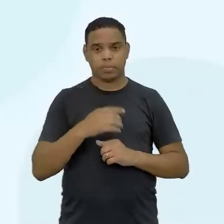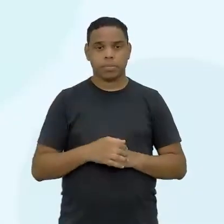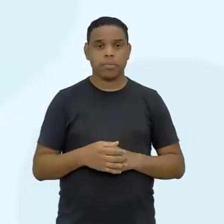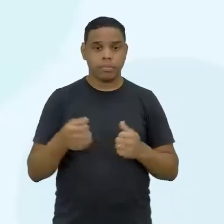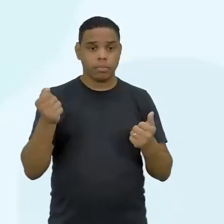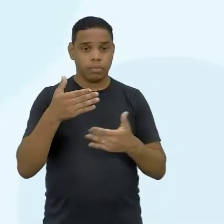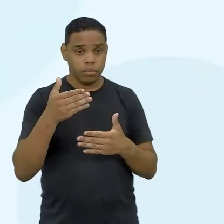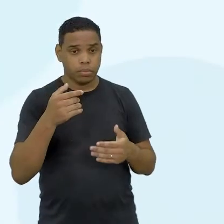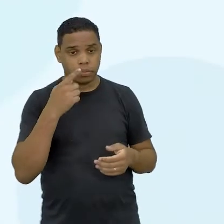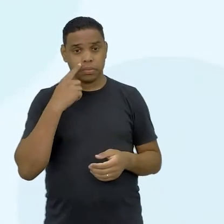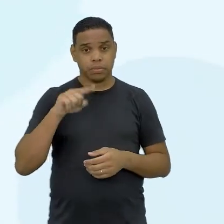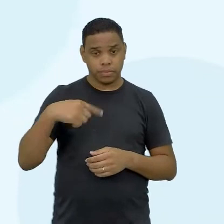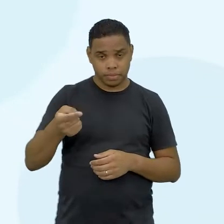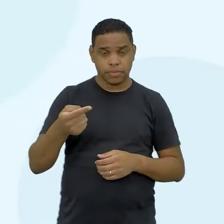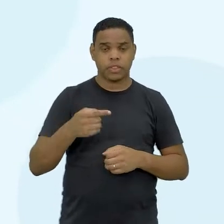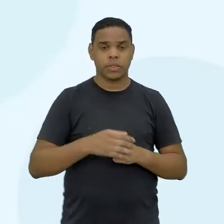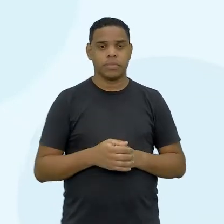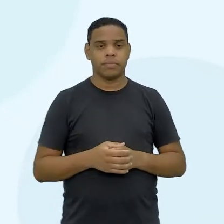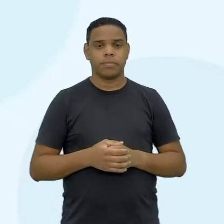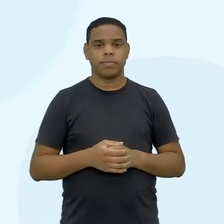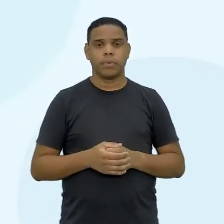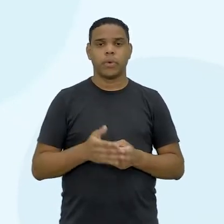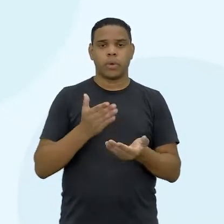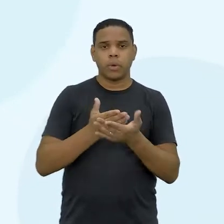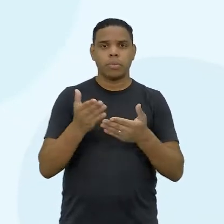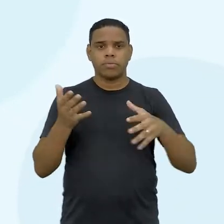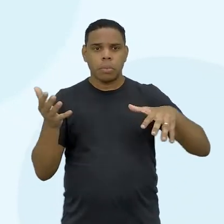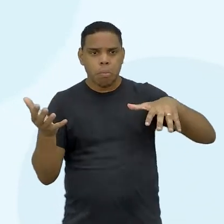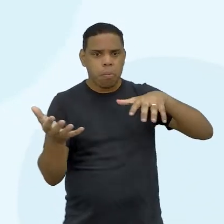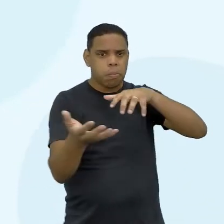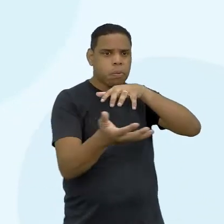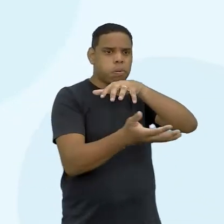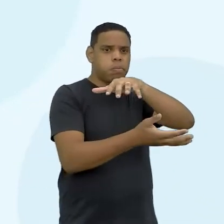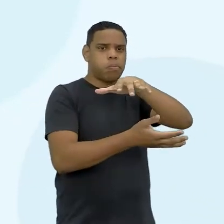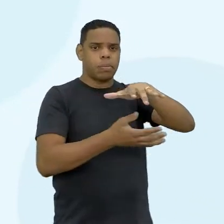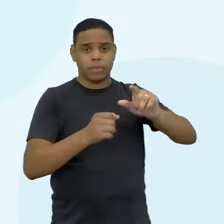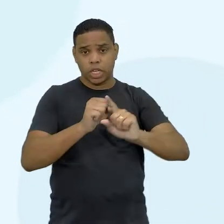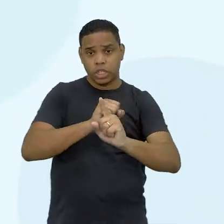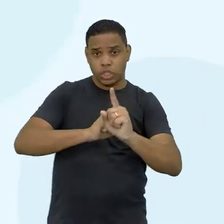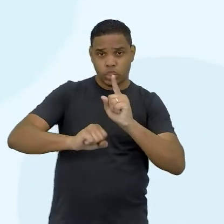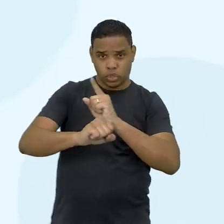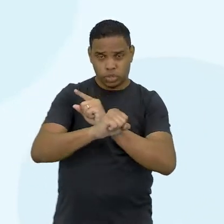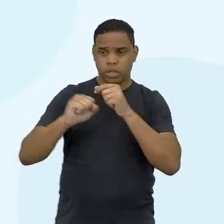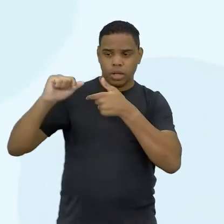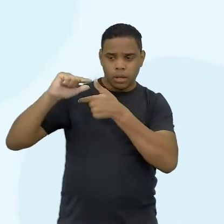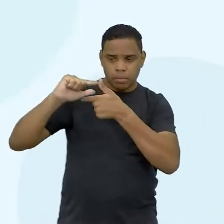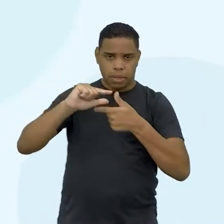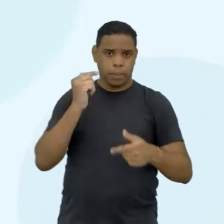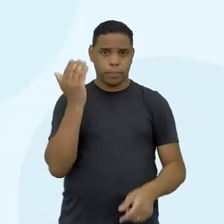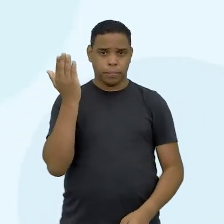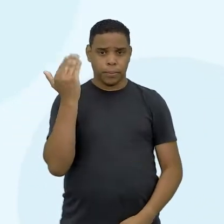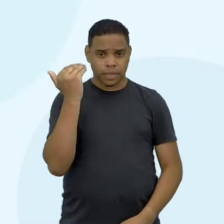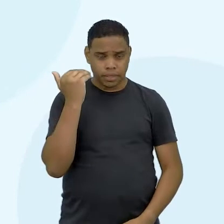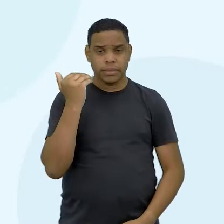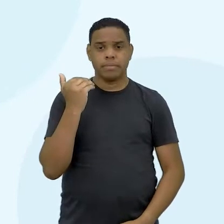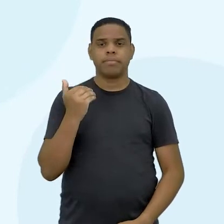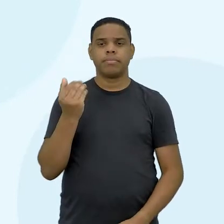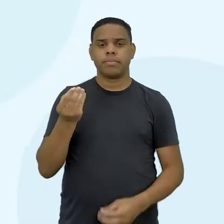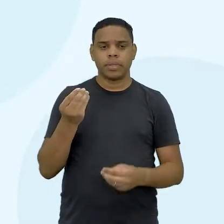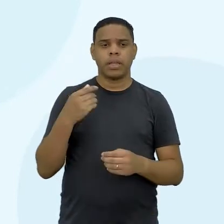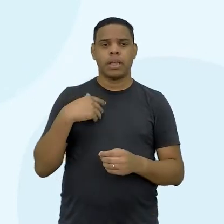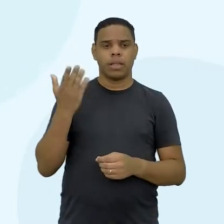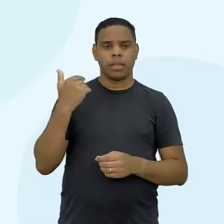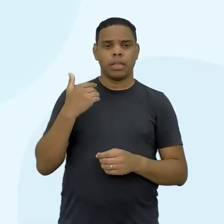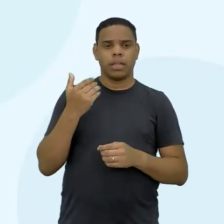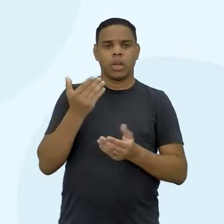Vou passar mais um slide. As primeiras transformações. As sociedades tradicionais, aqui consideradas como